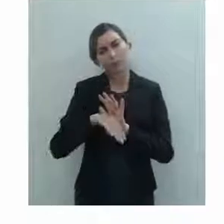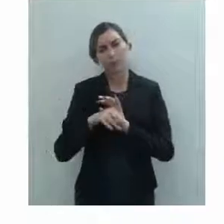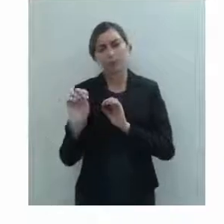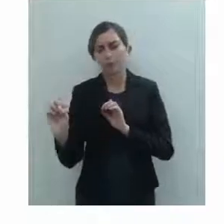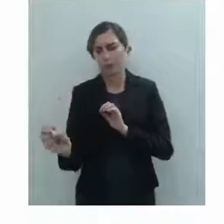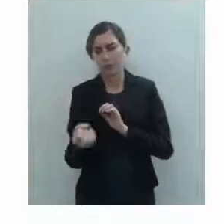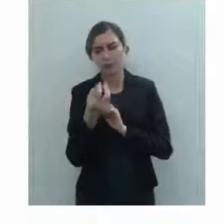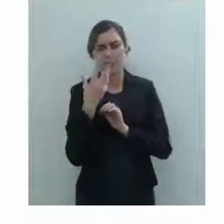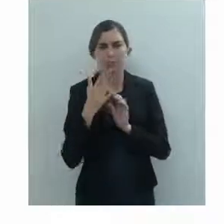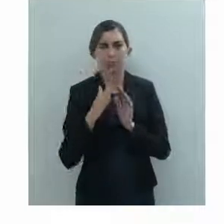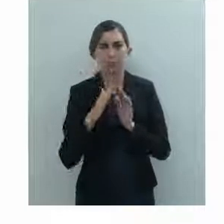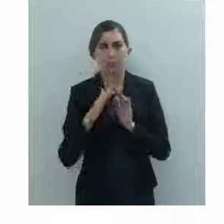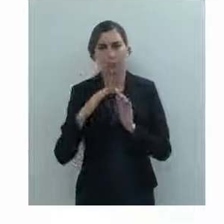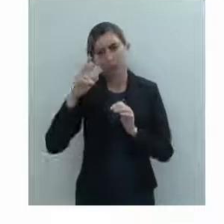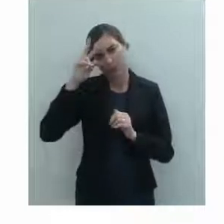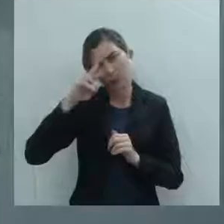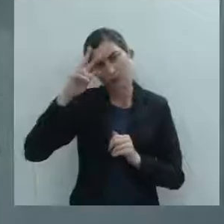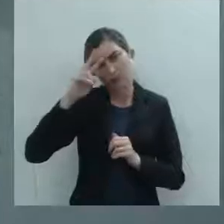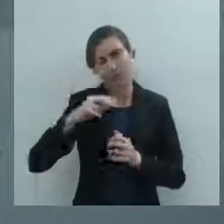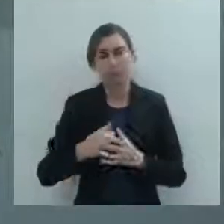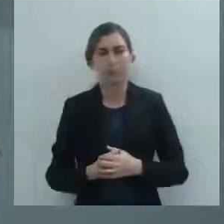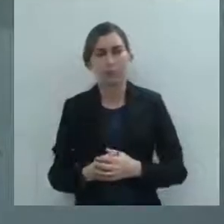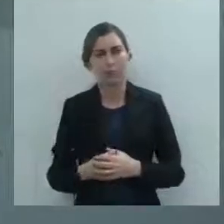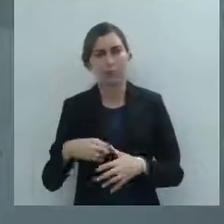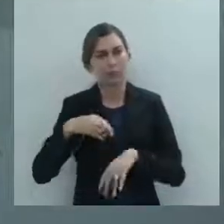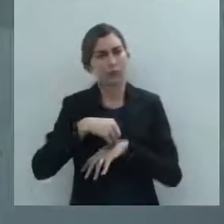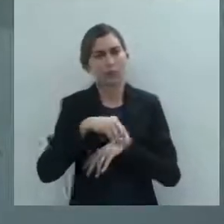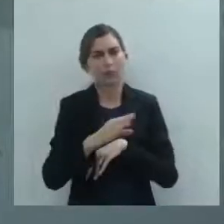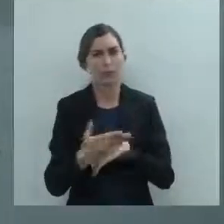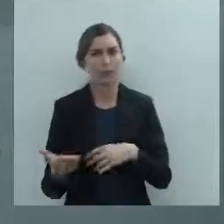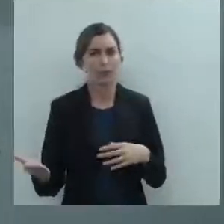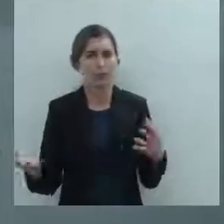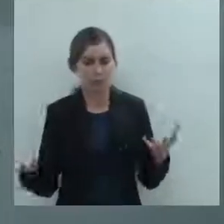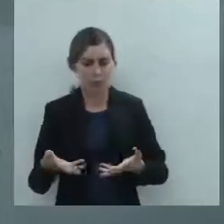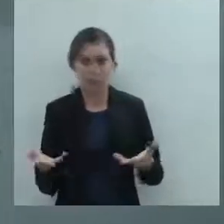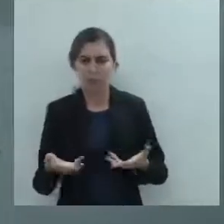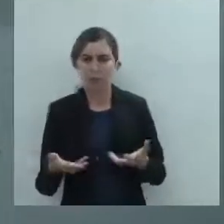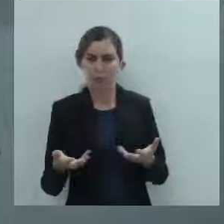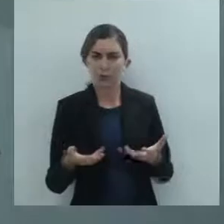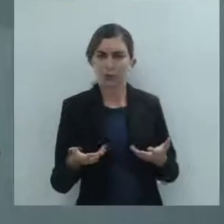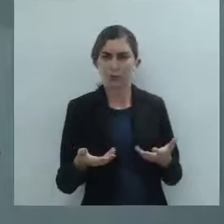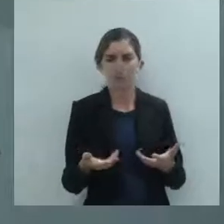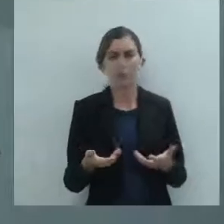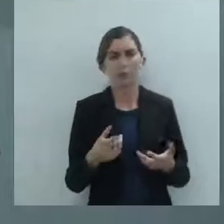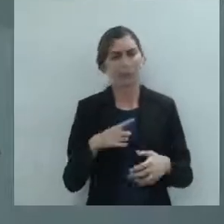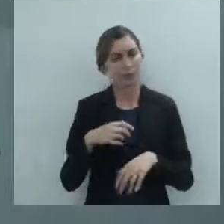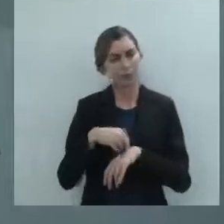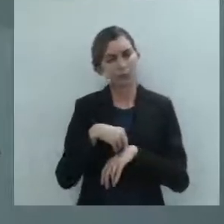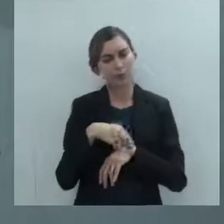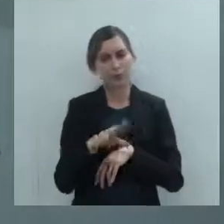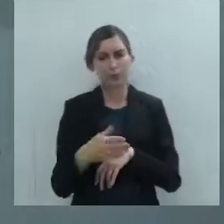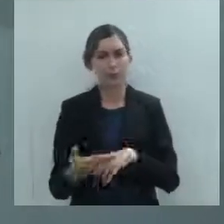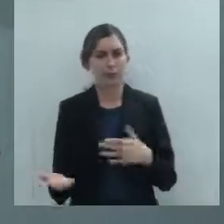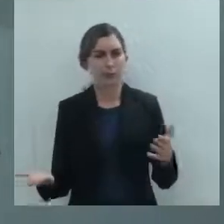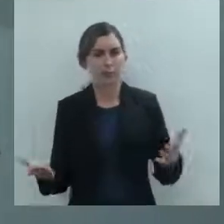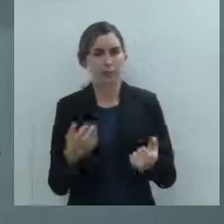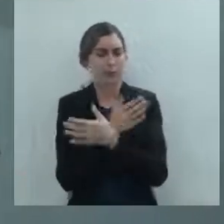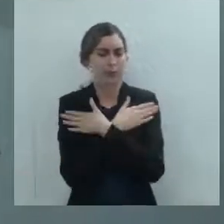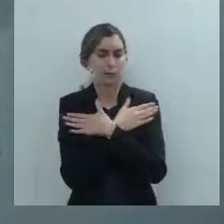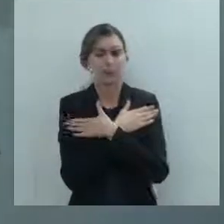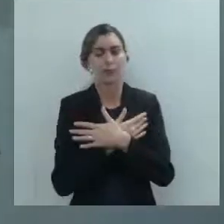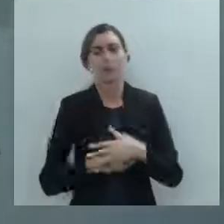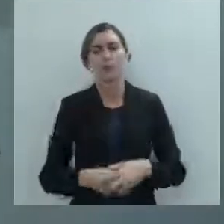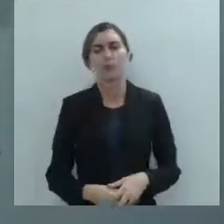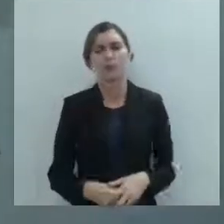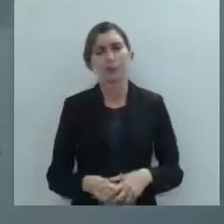Nova História Robertão traz aqui para mim por favor hoje no Switch Robertão da transmissão abraço meu